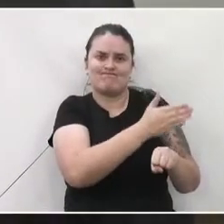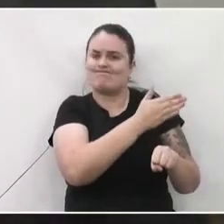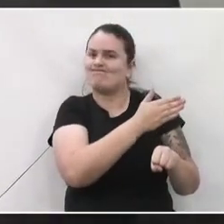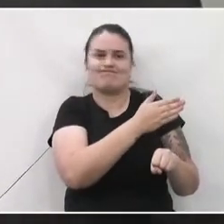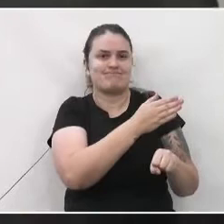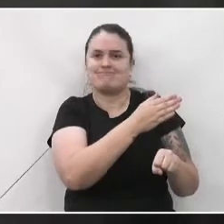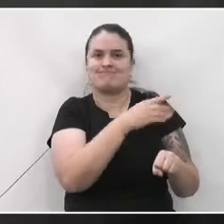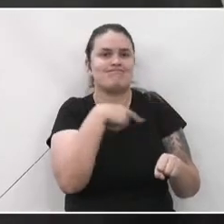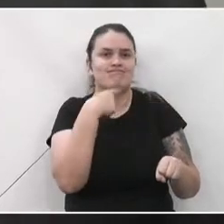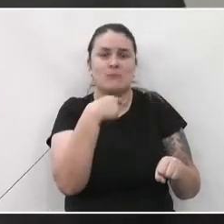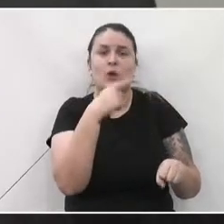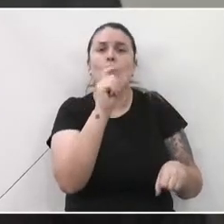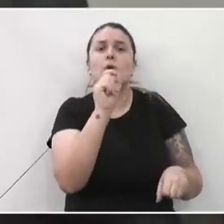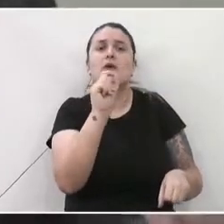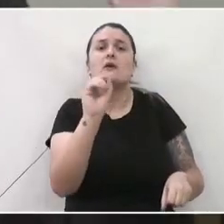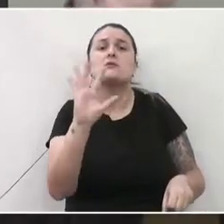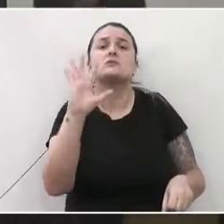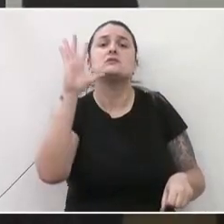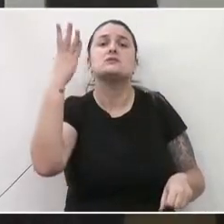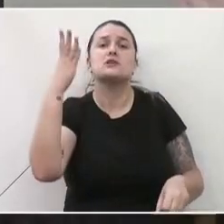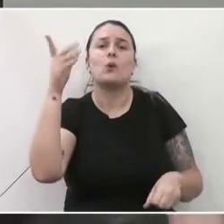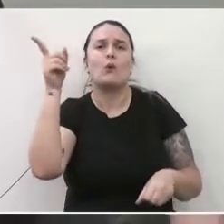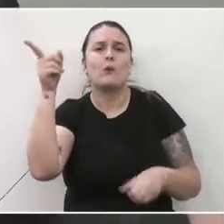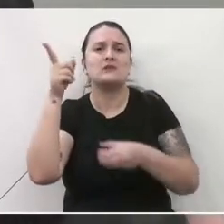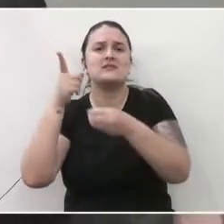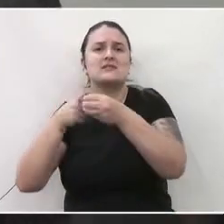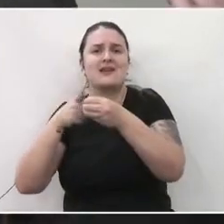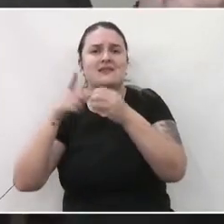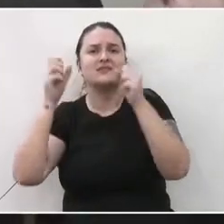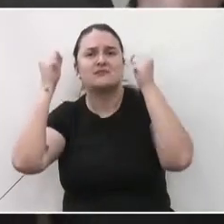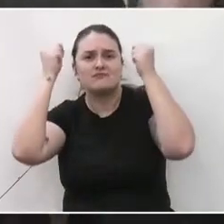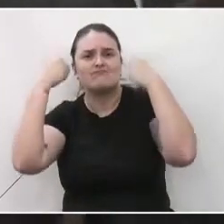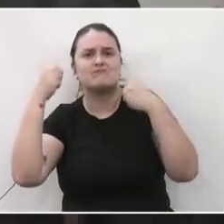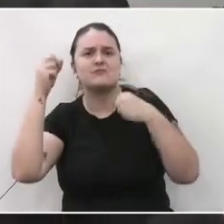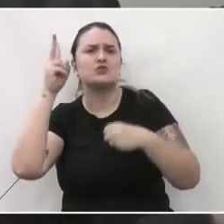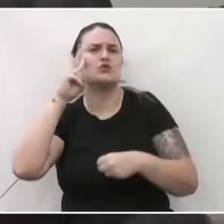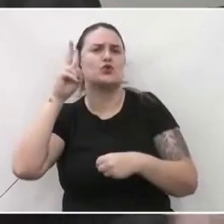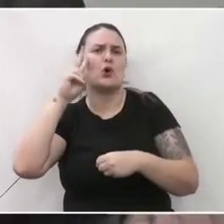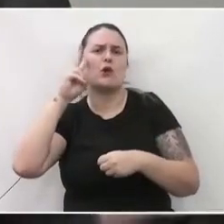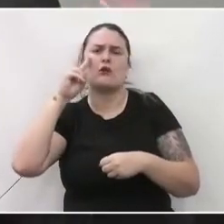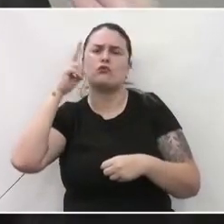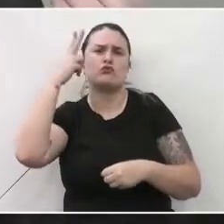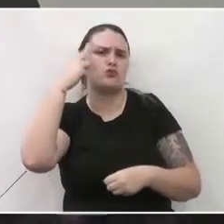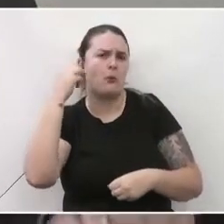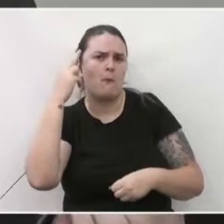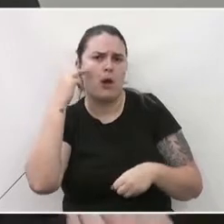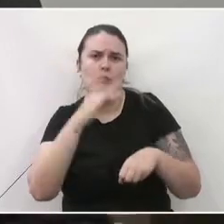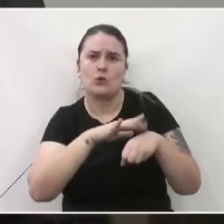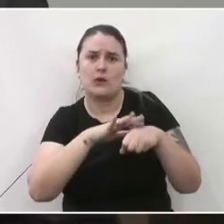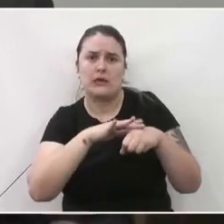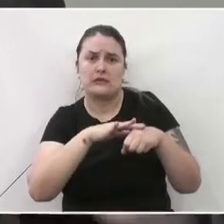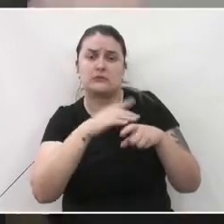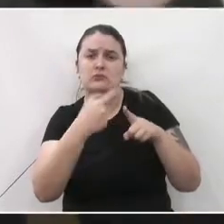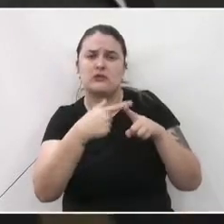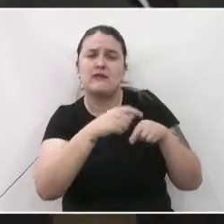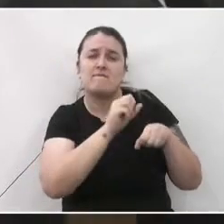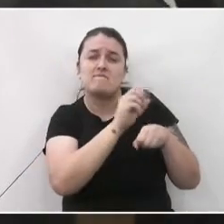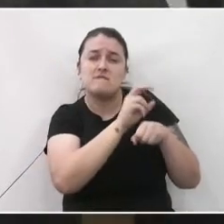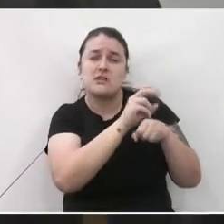o que aconteceu em Chapecó se chama história natural da doença. Nós temos um pico e, com o passar do tempo,